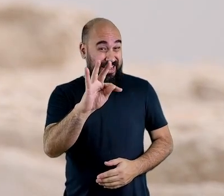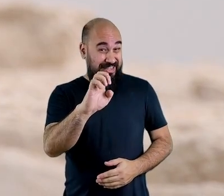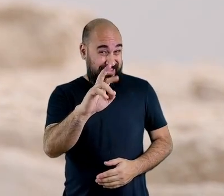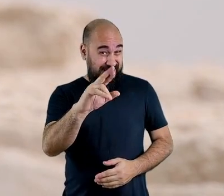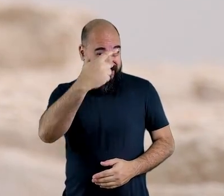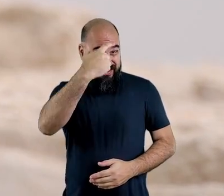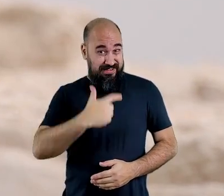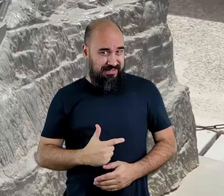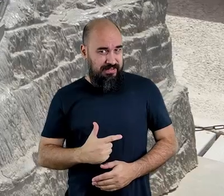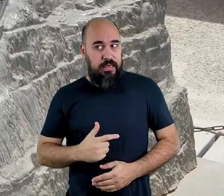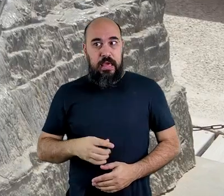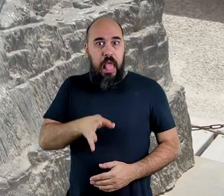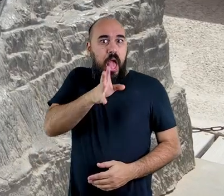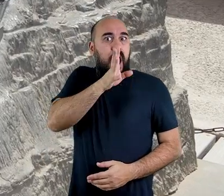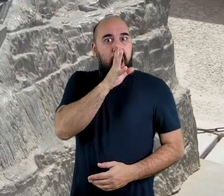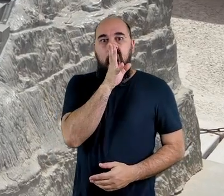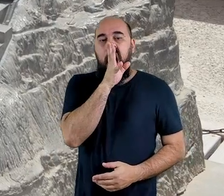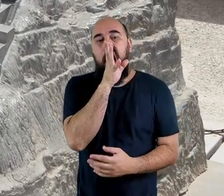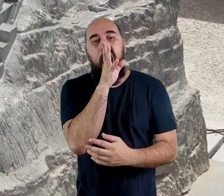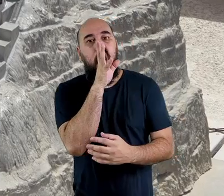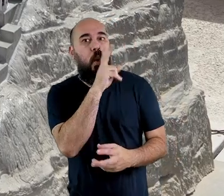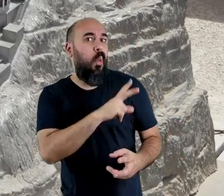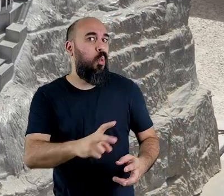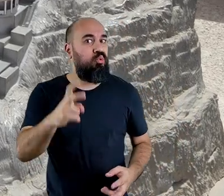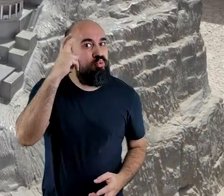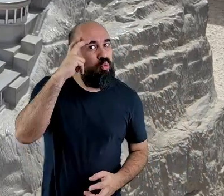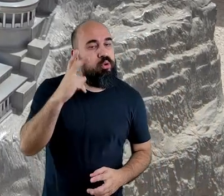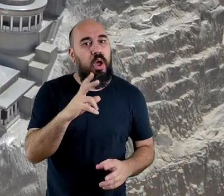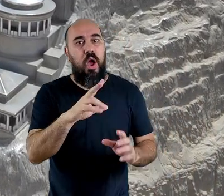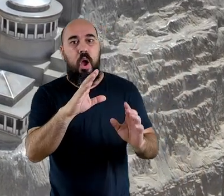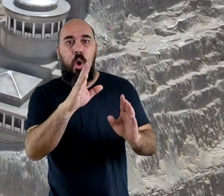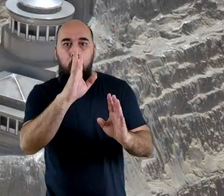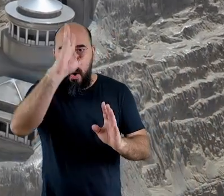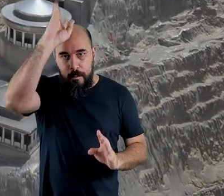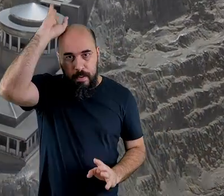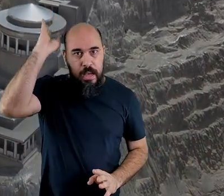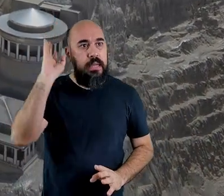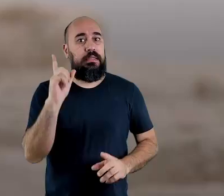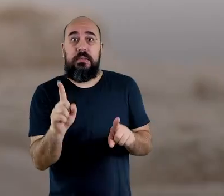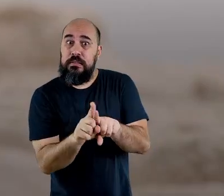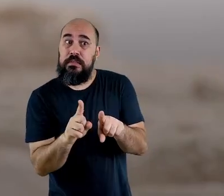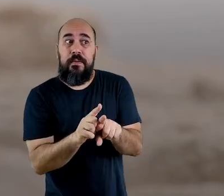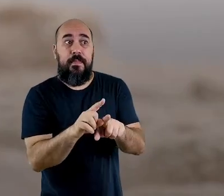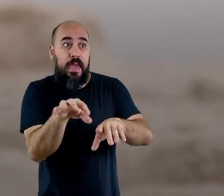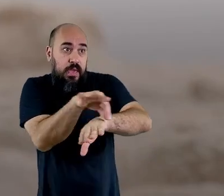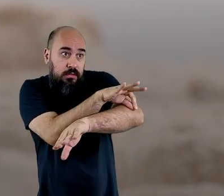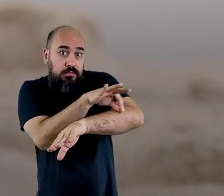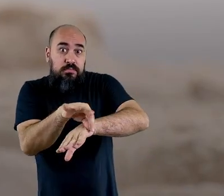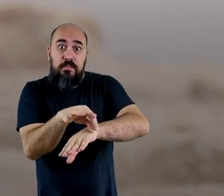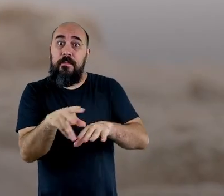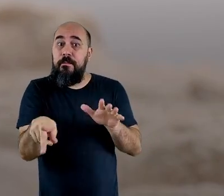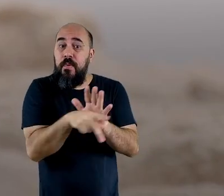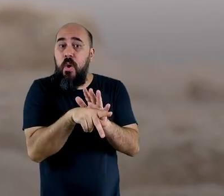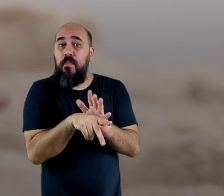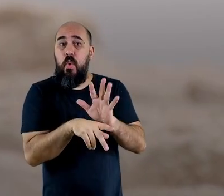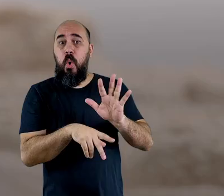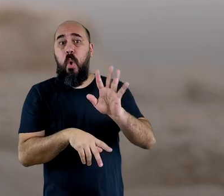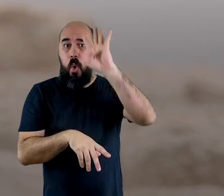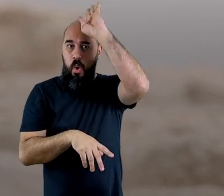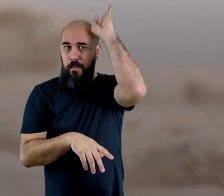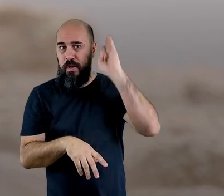ele admirava primeiro a cultura romana e a arquitetura romana. Porque o que ele está fazendo aqui, os elementos que vemos